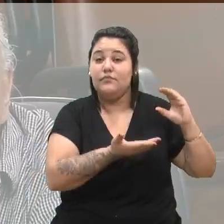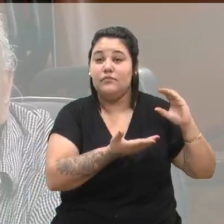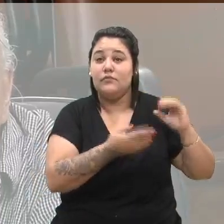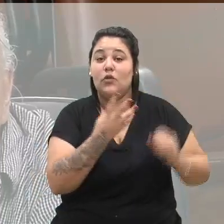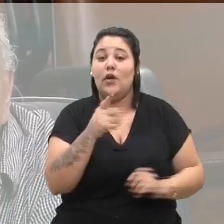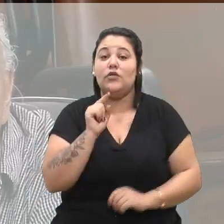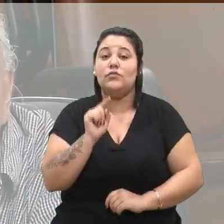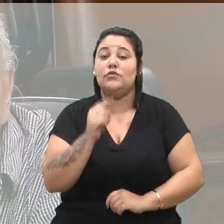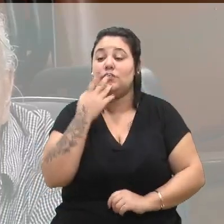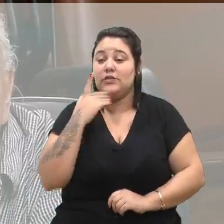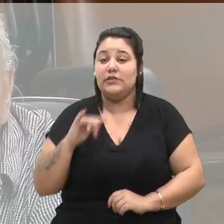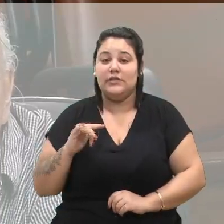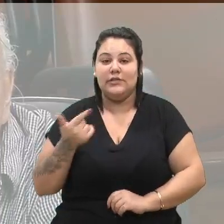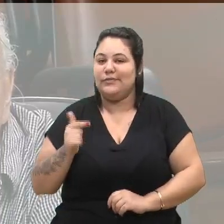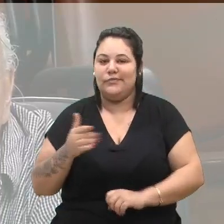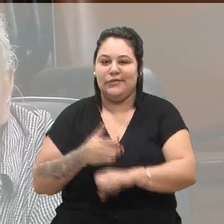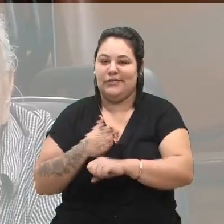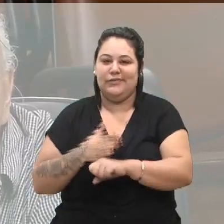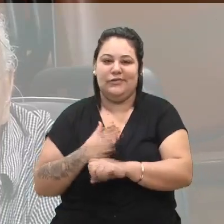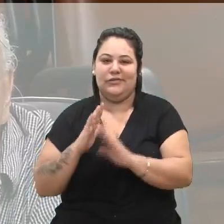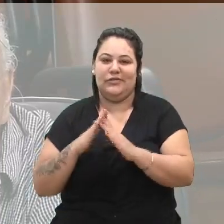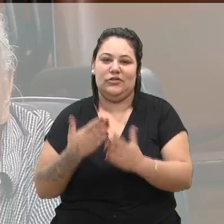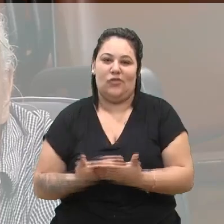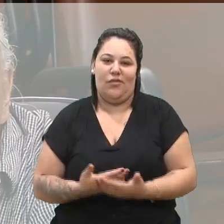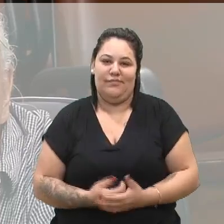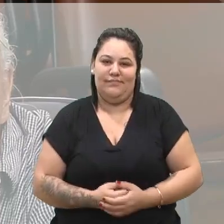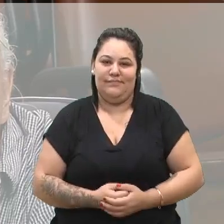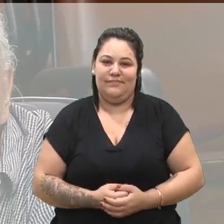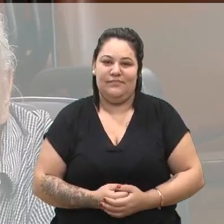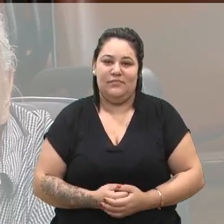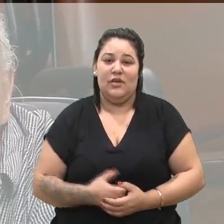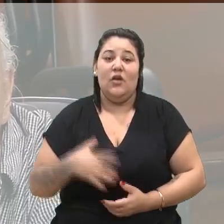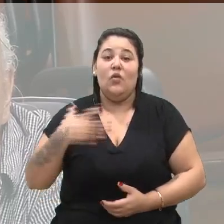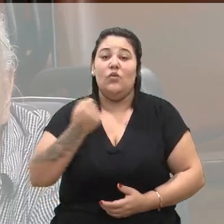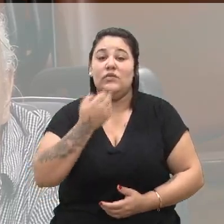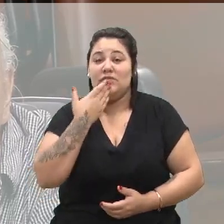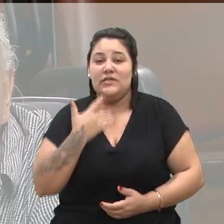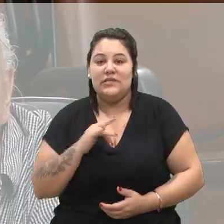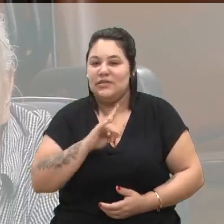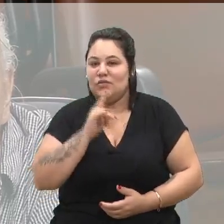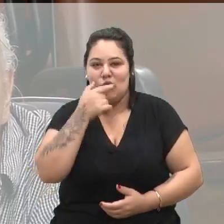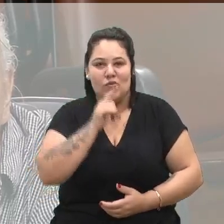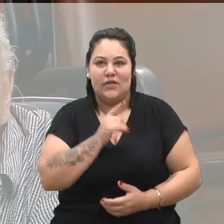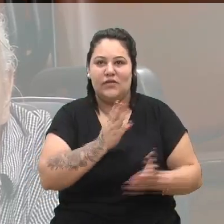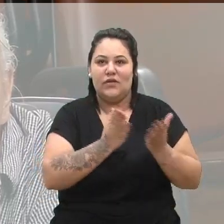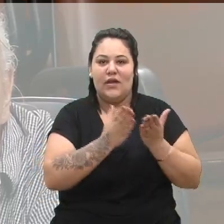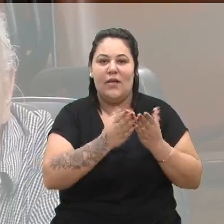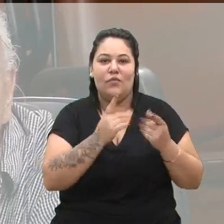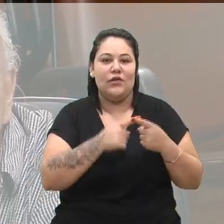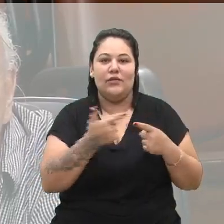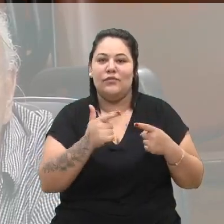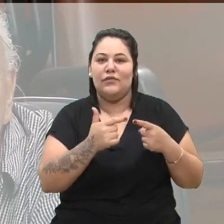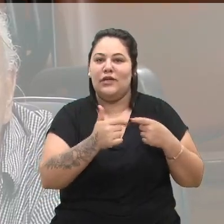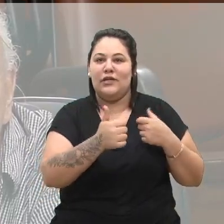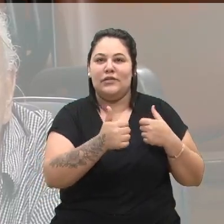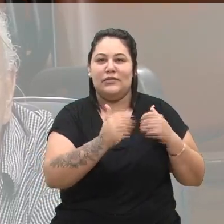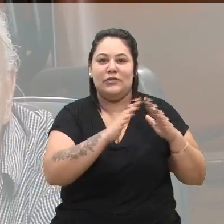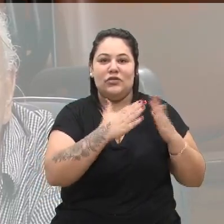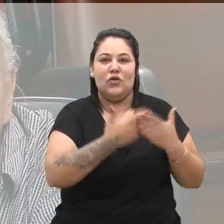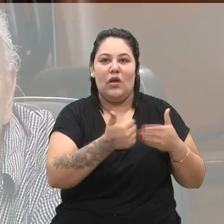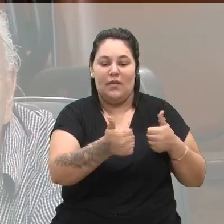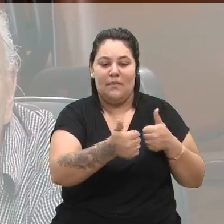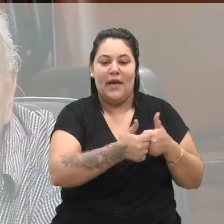4.000 crianças estão fora da educação infantil. Quantas crianças não conseguem estudar porque não tem escola próximo à sua casa? Ou o pai e a mãe têm que